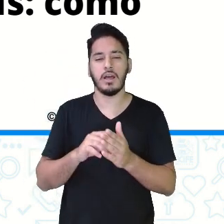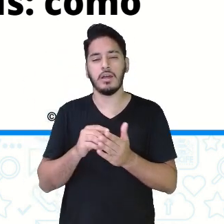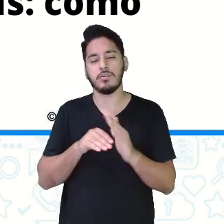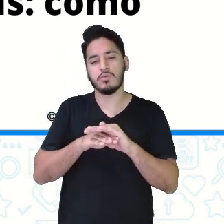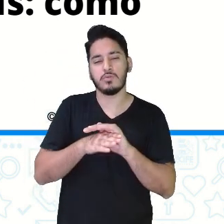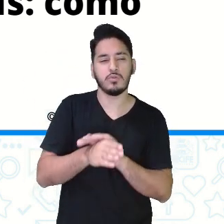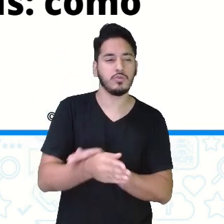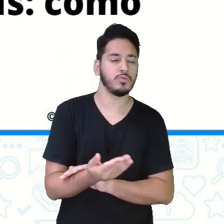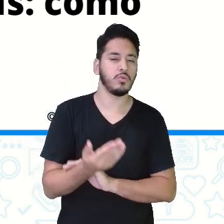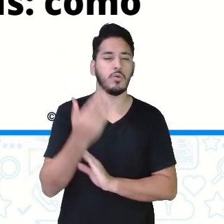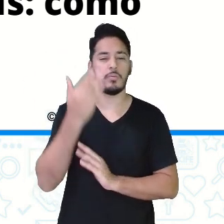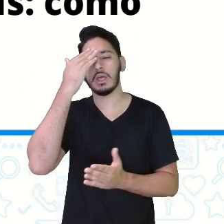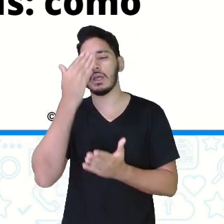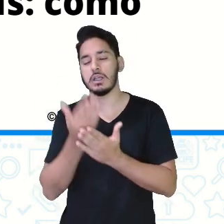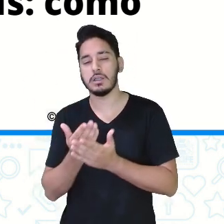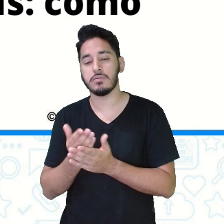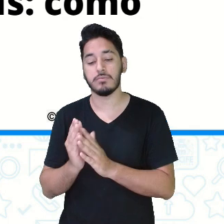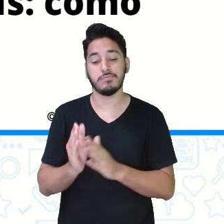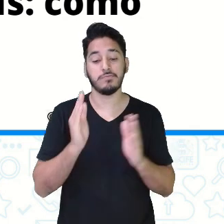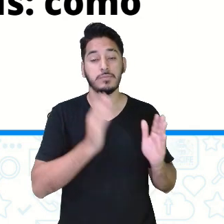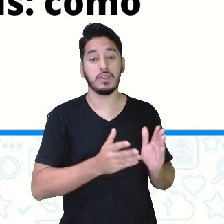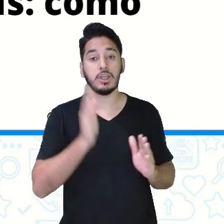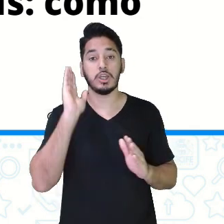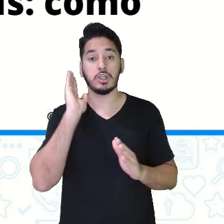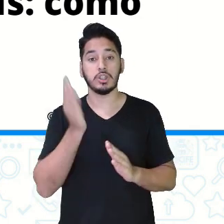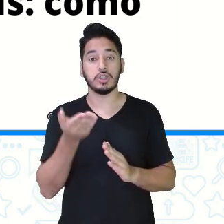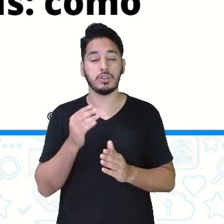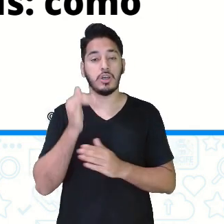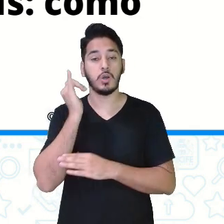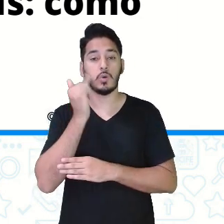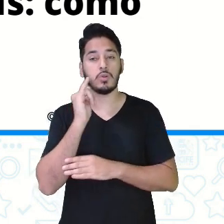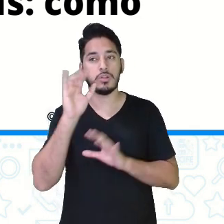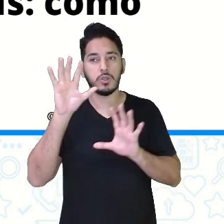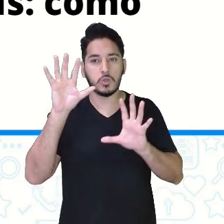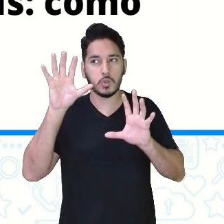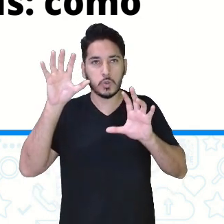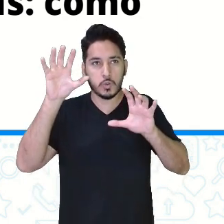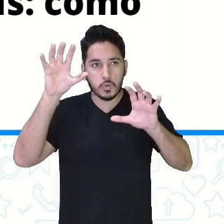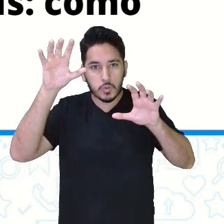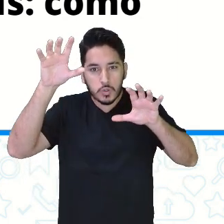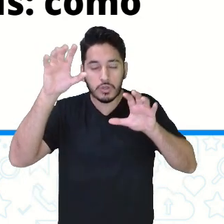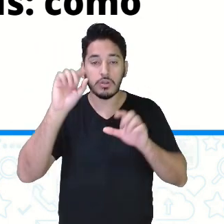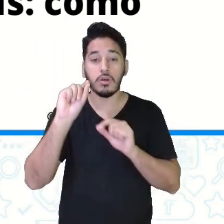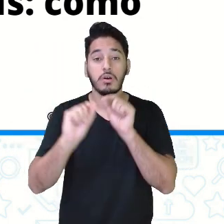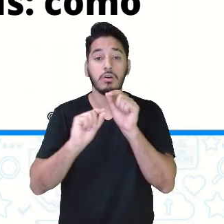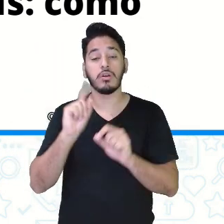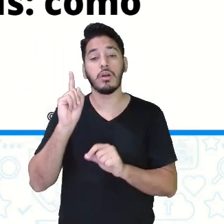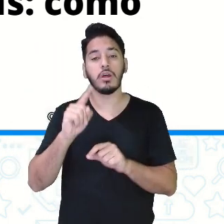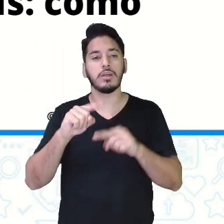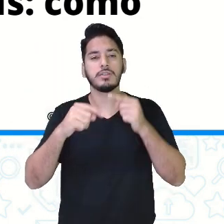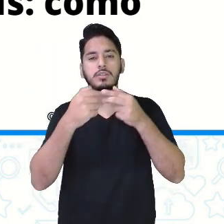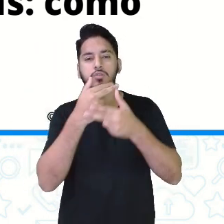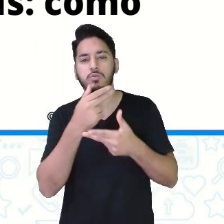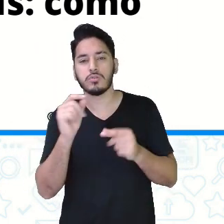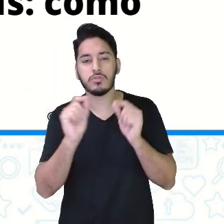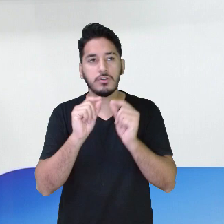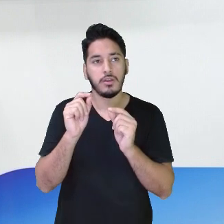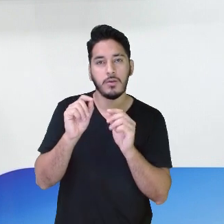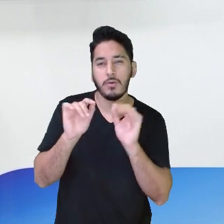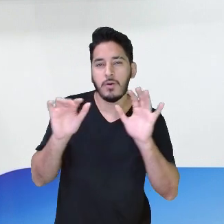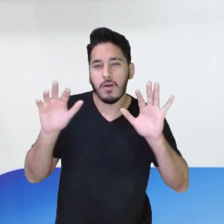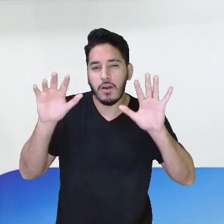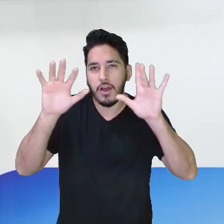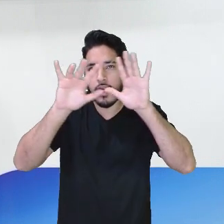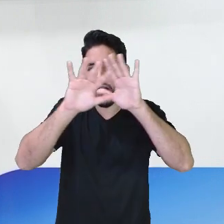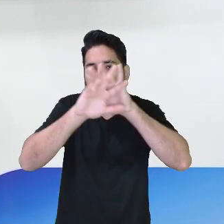costumes, crenças. Já no de assombração, o elemento que o diferencia justamente são esses elementos